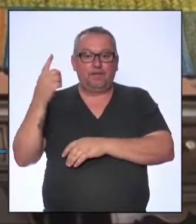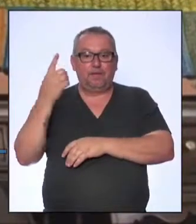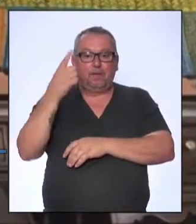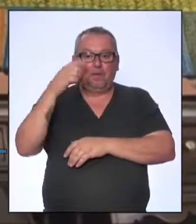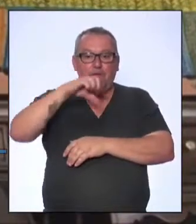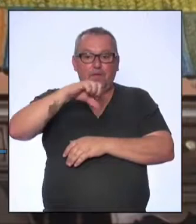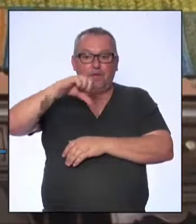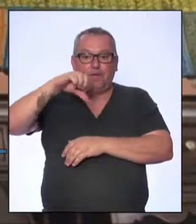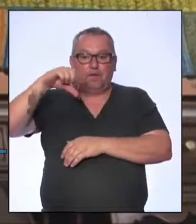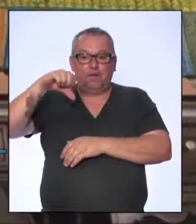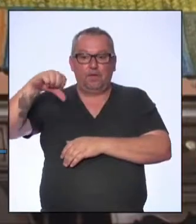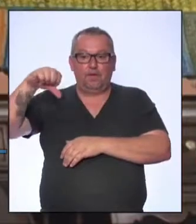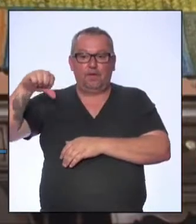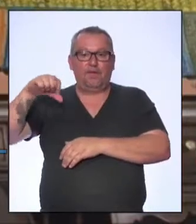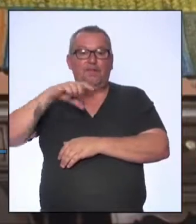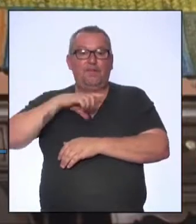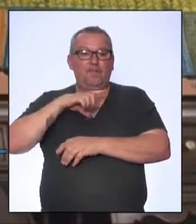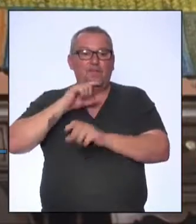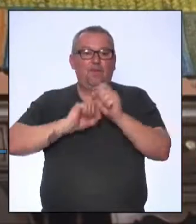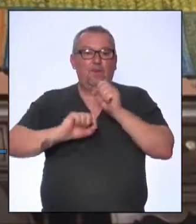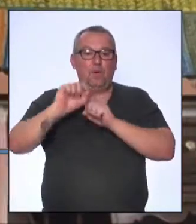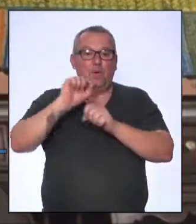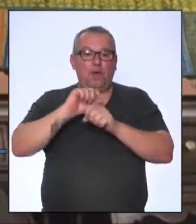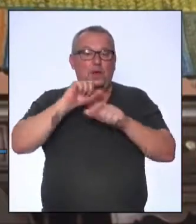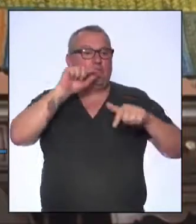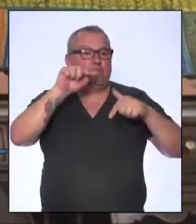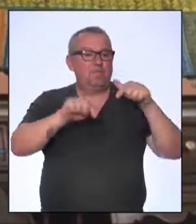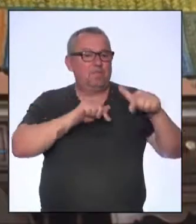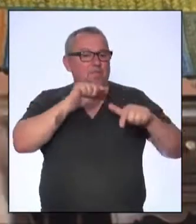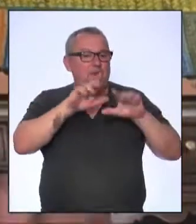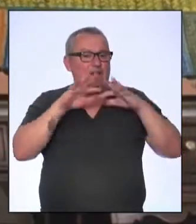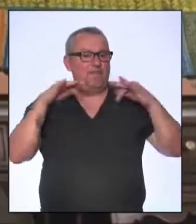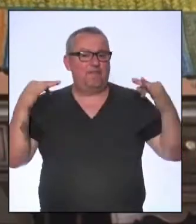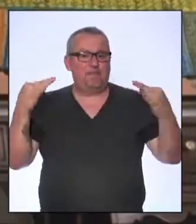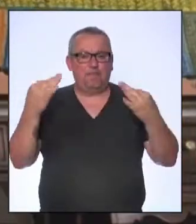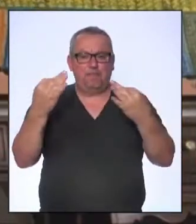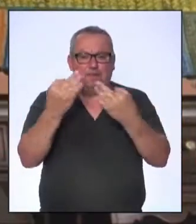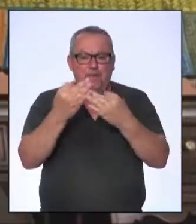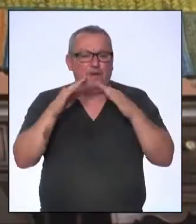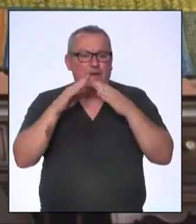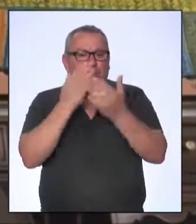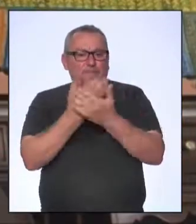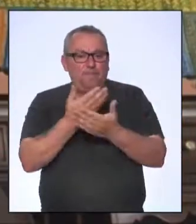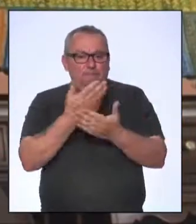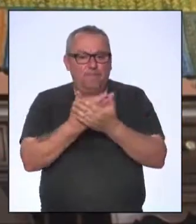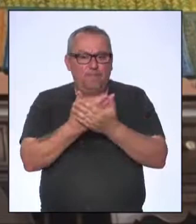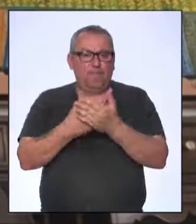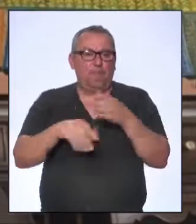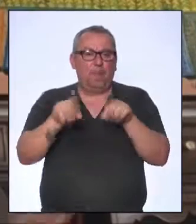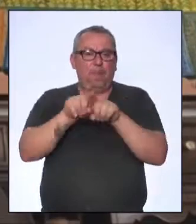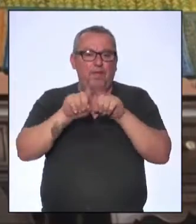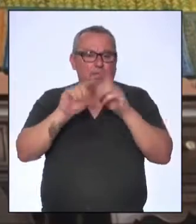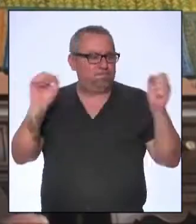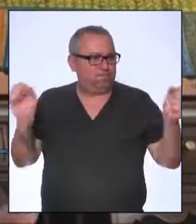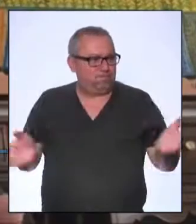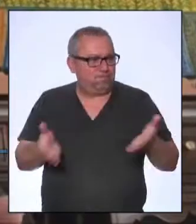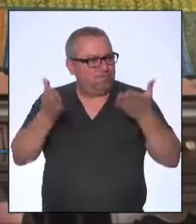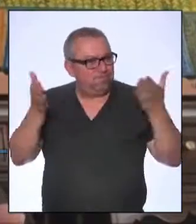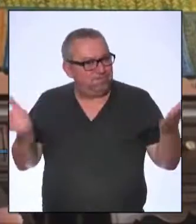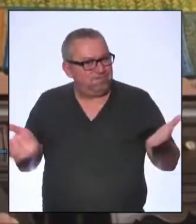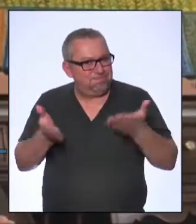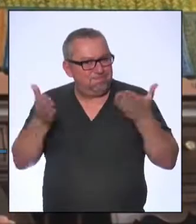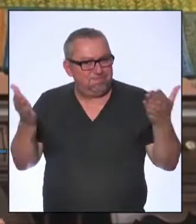1999. E eu tinha essa coisa de trabalhar a família, escola, incentivava